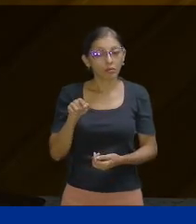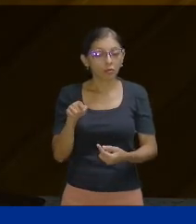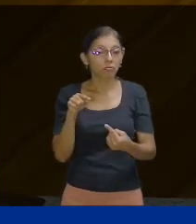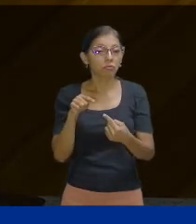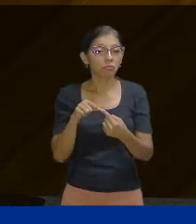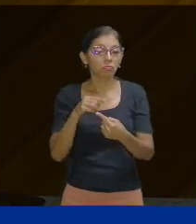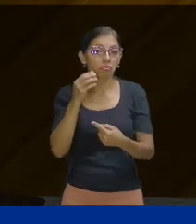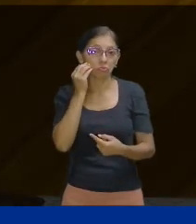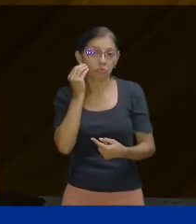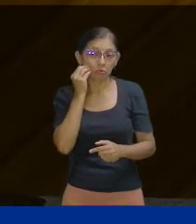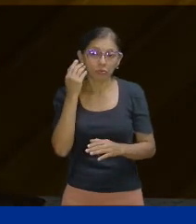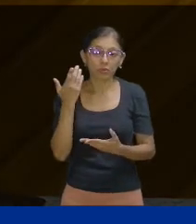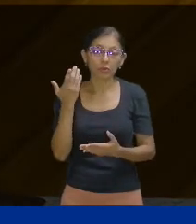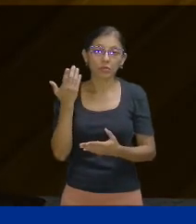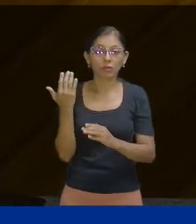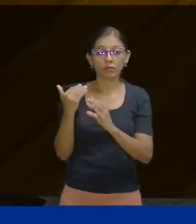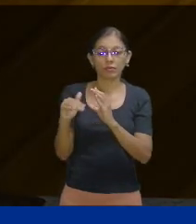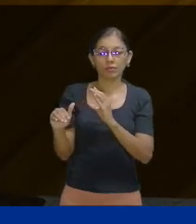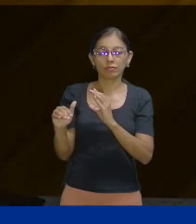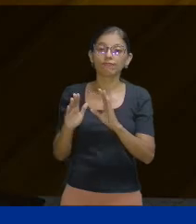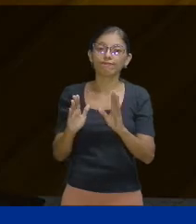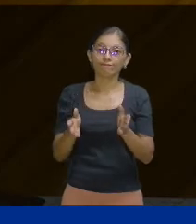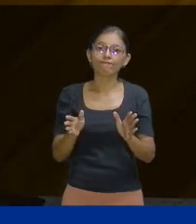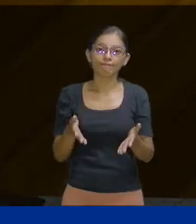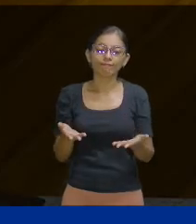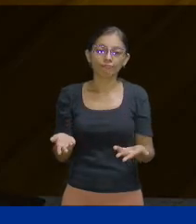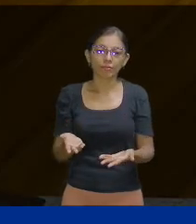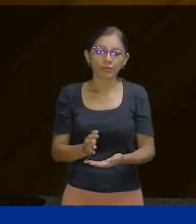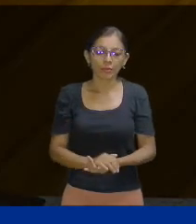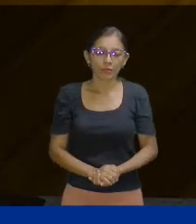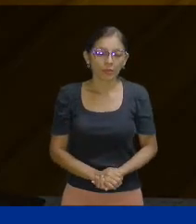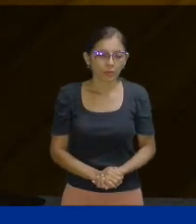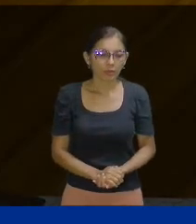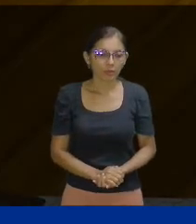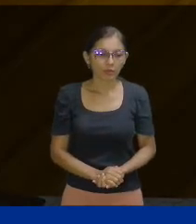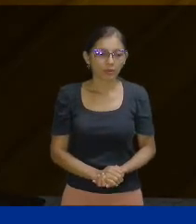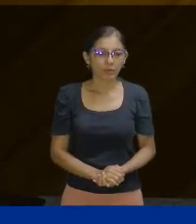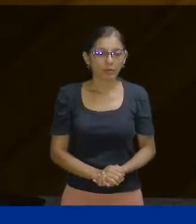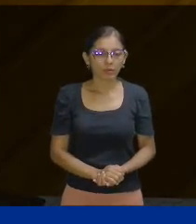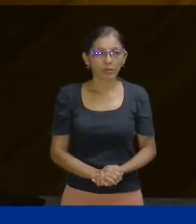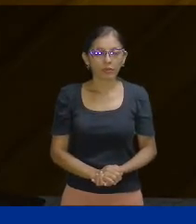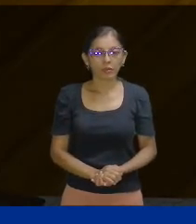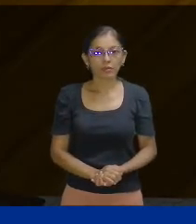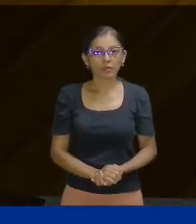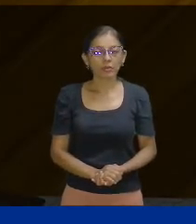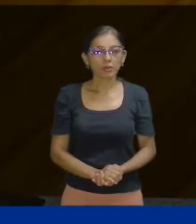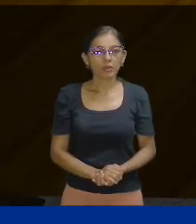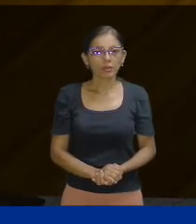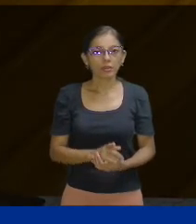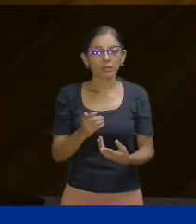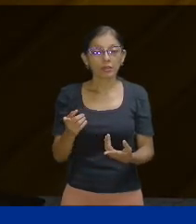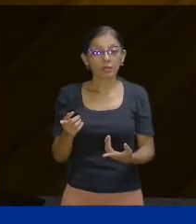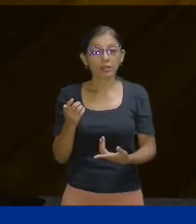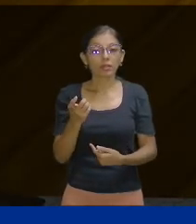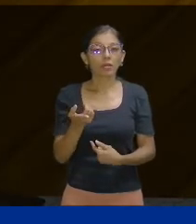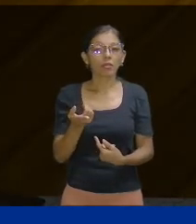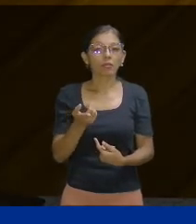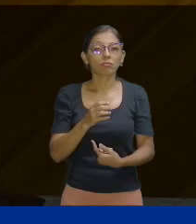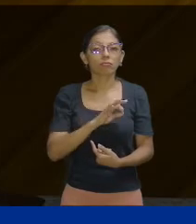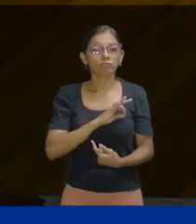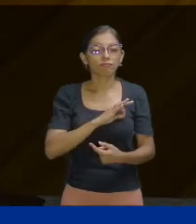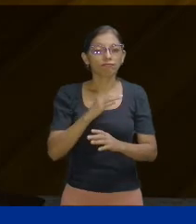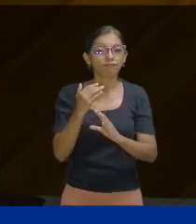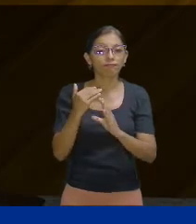do traje toga preta. requerente. Essa intimação foi feita por meio de oficial de justiça